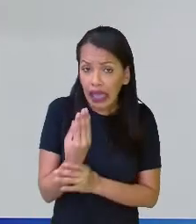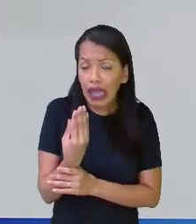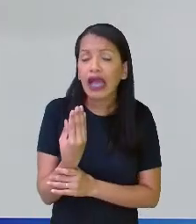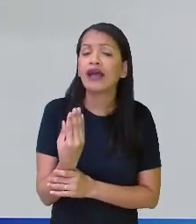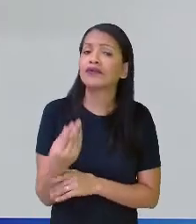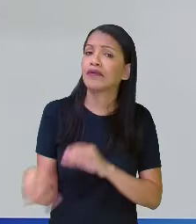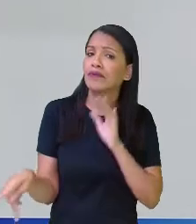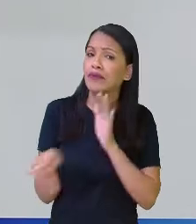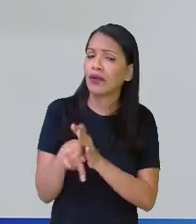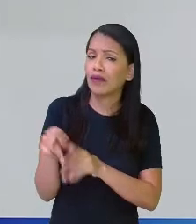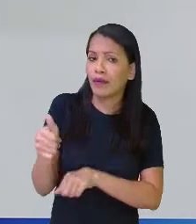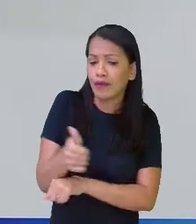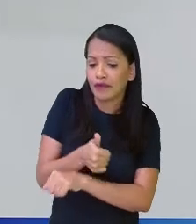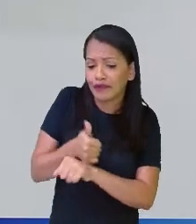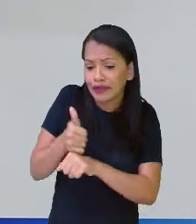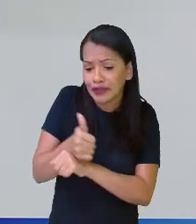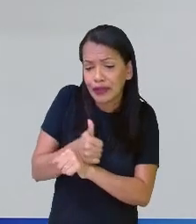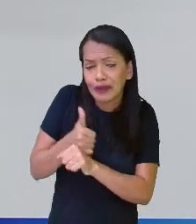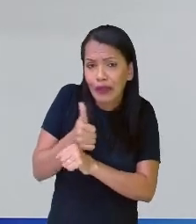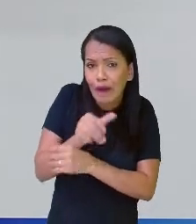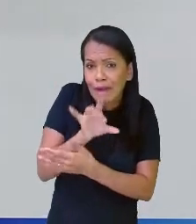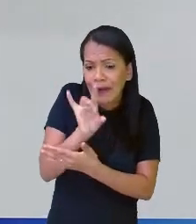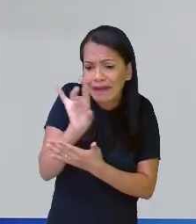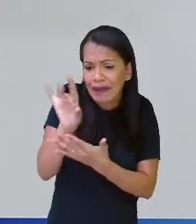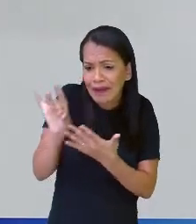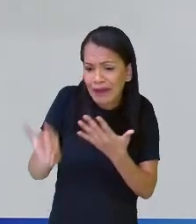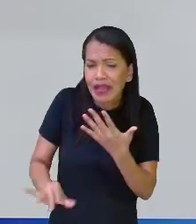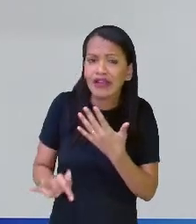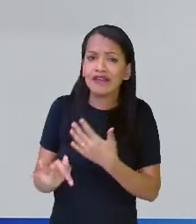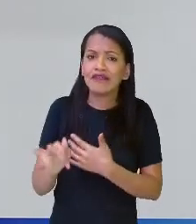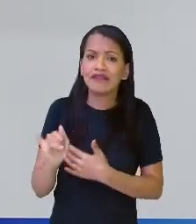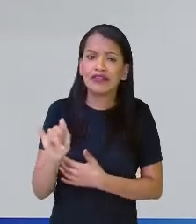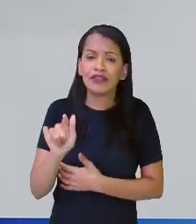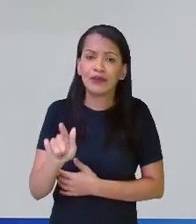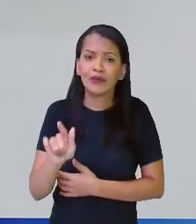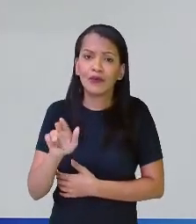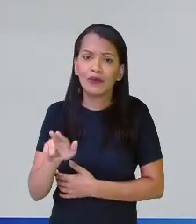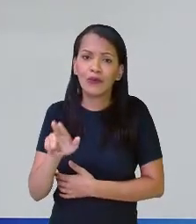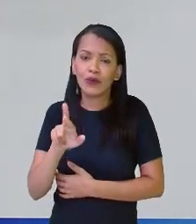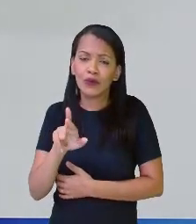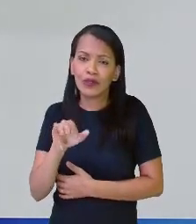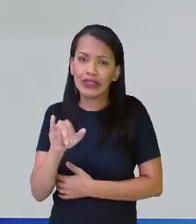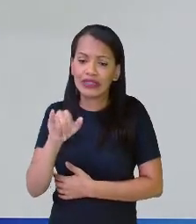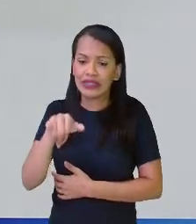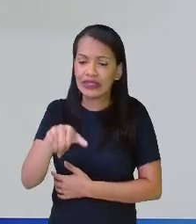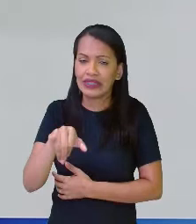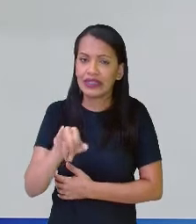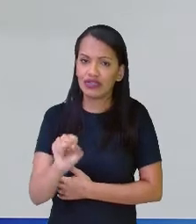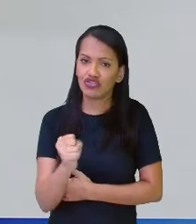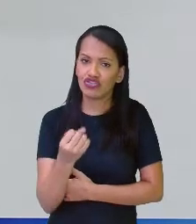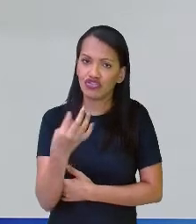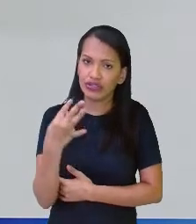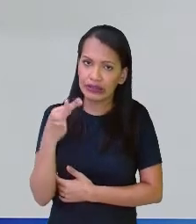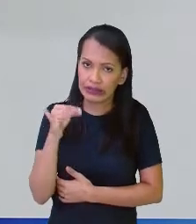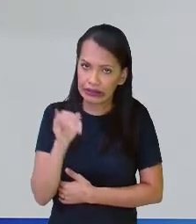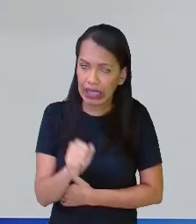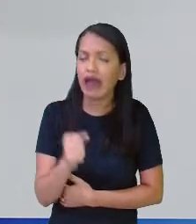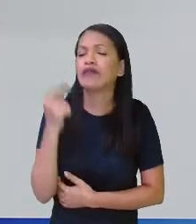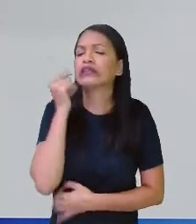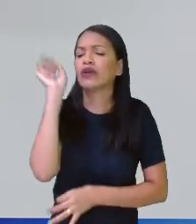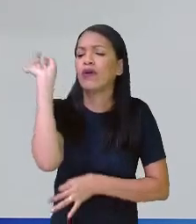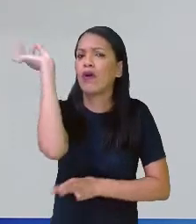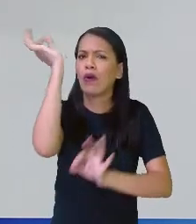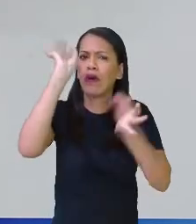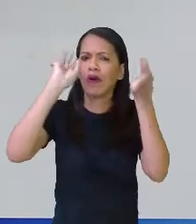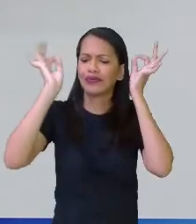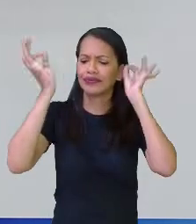só, tem uma pessoa específica que trata com figurino, que é o profissional chamado de figurinista. Olha só. E